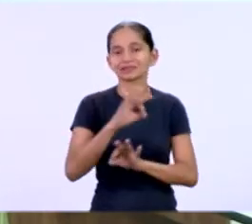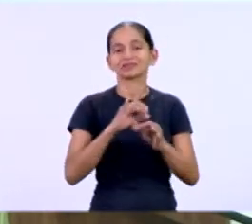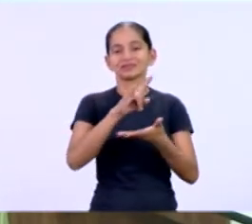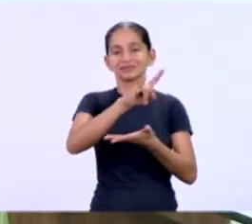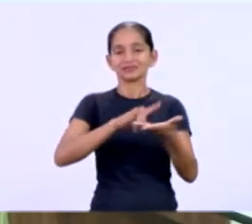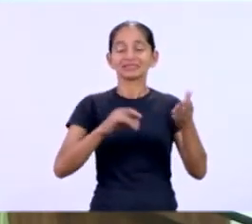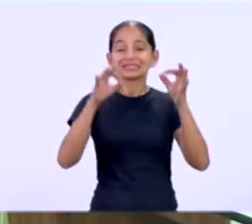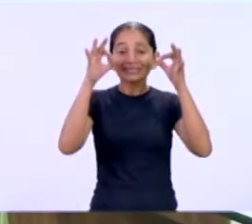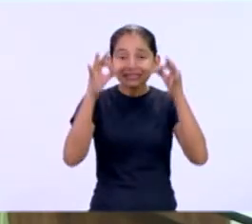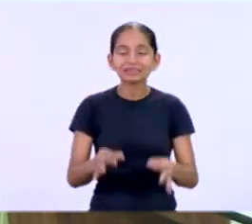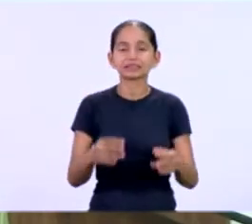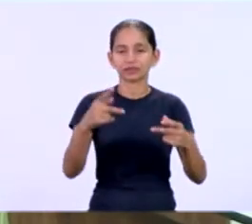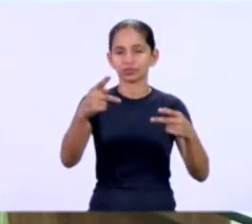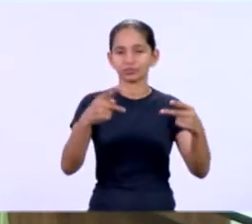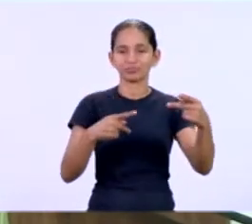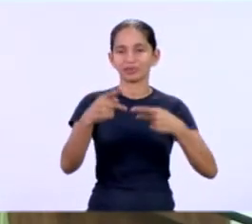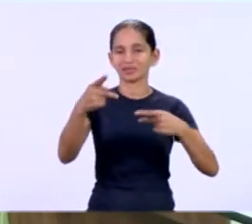pagar.